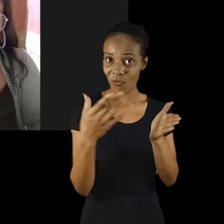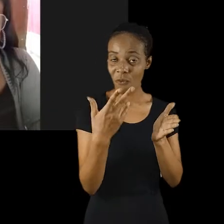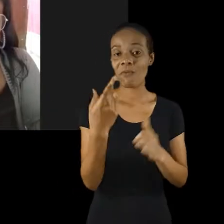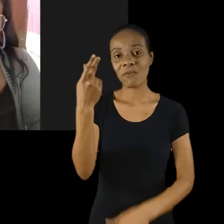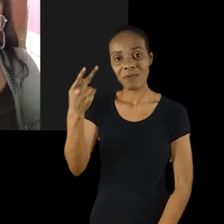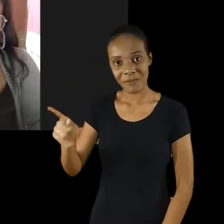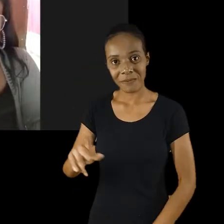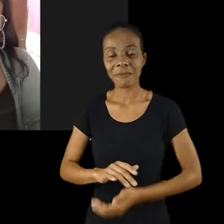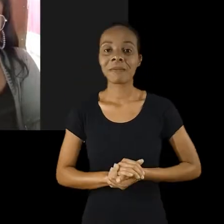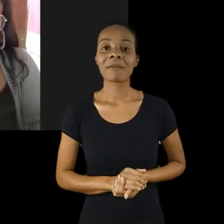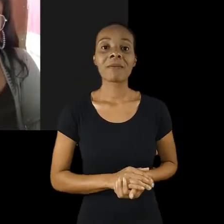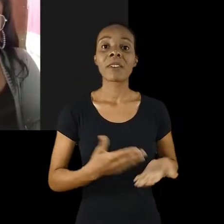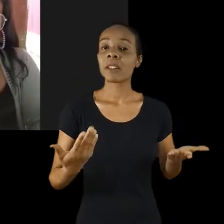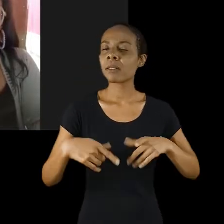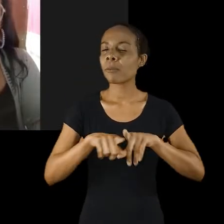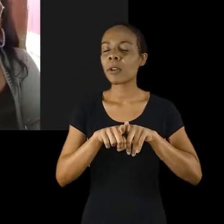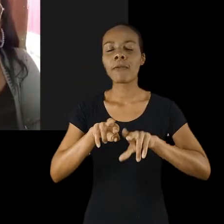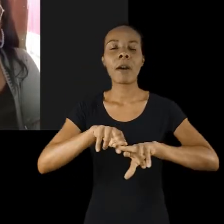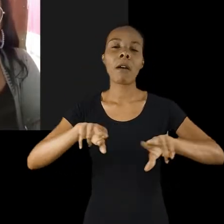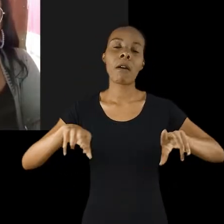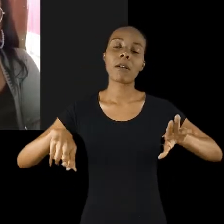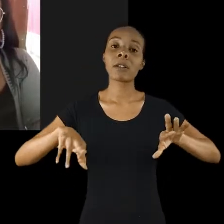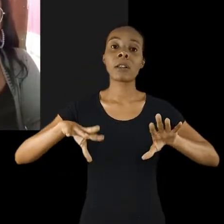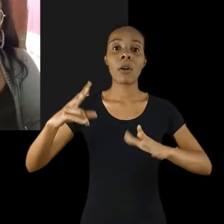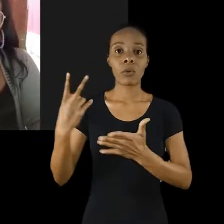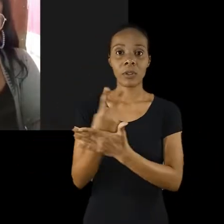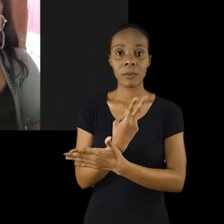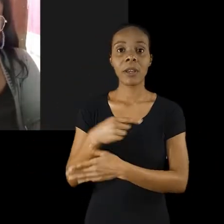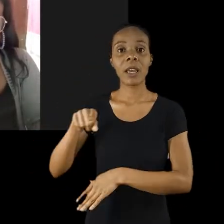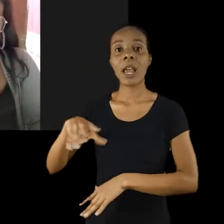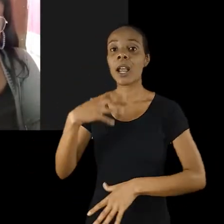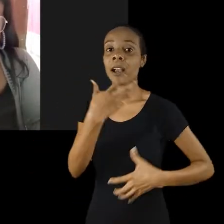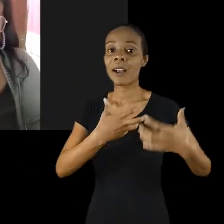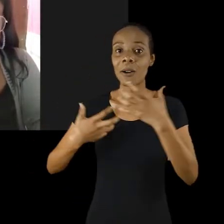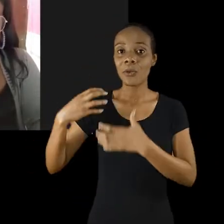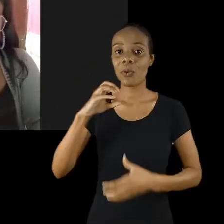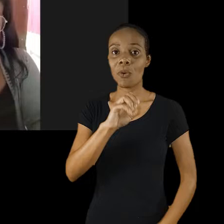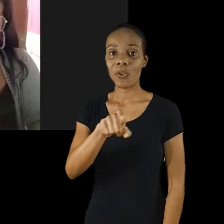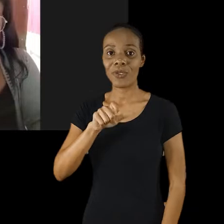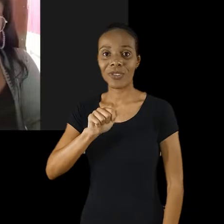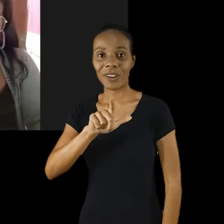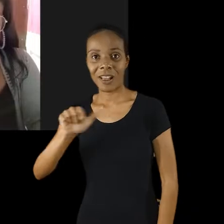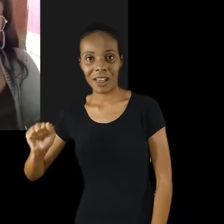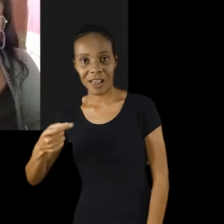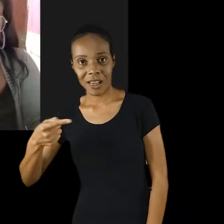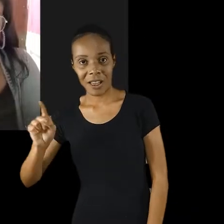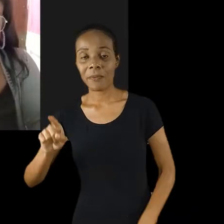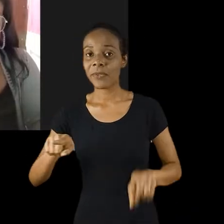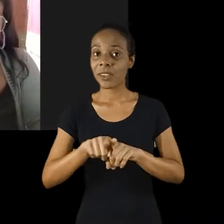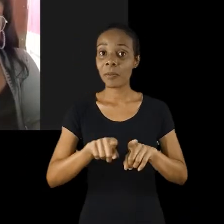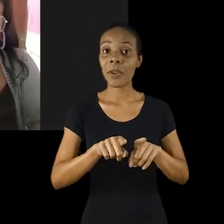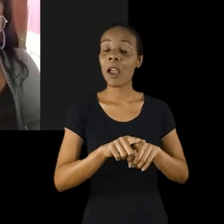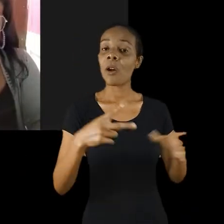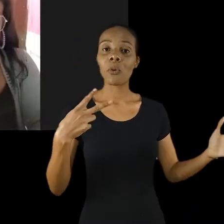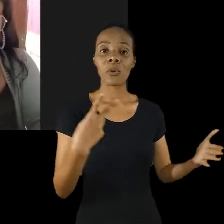Entre suas diversas realizações está a performance Canto para Oxalá e também as realizações de oficinas para escolas